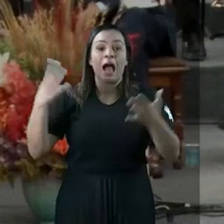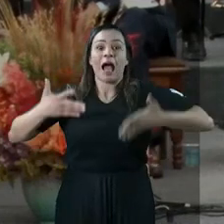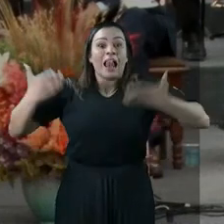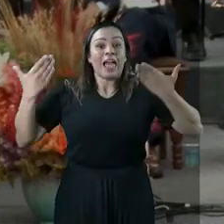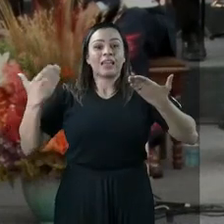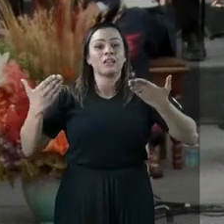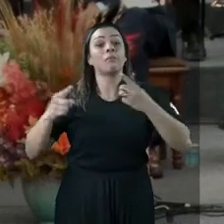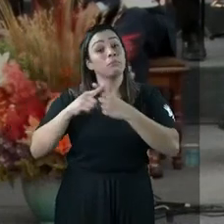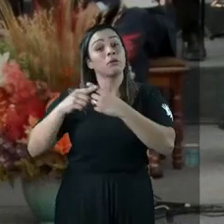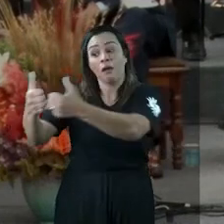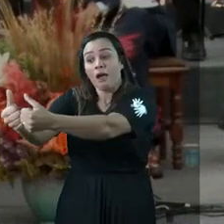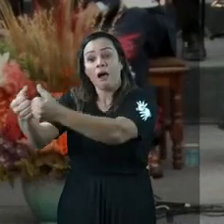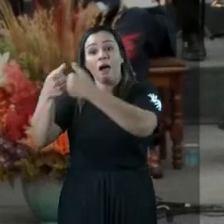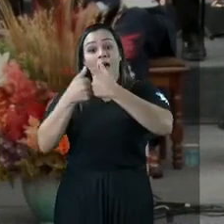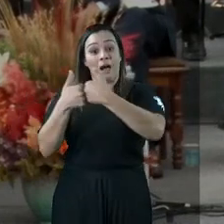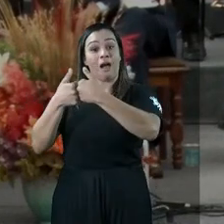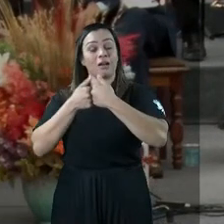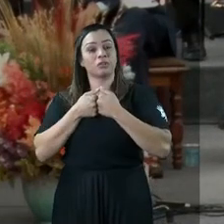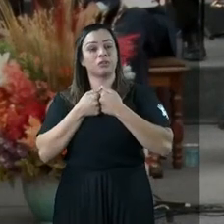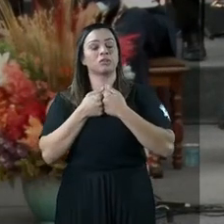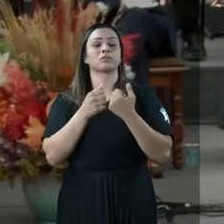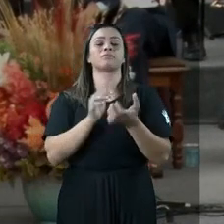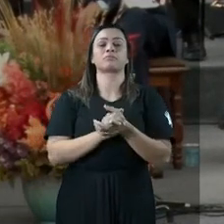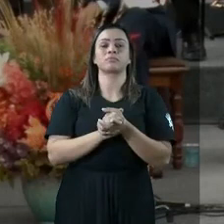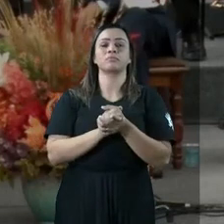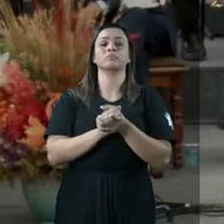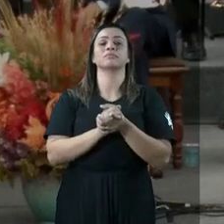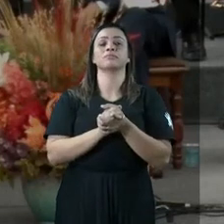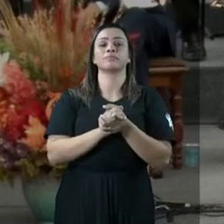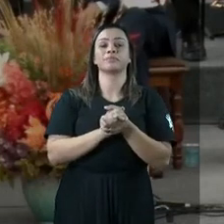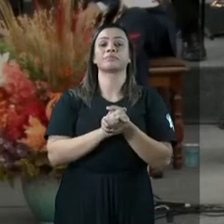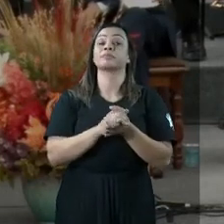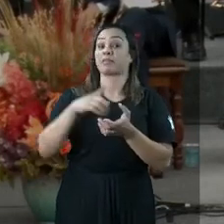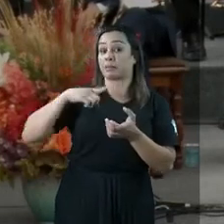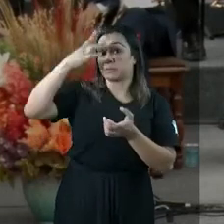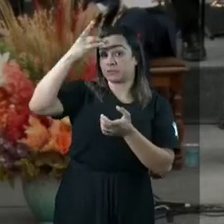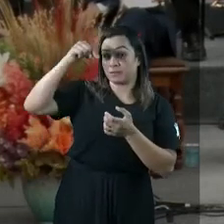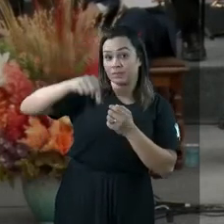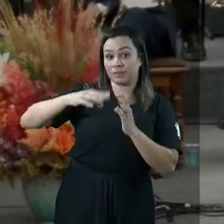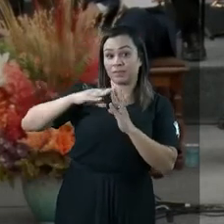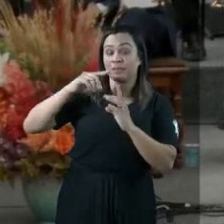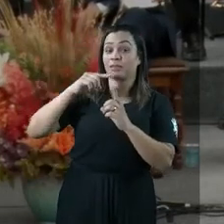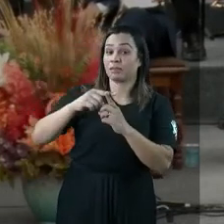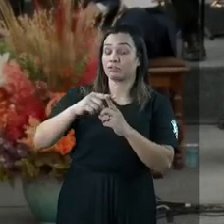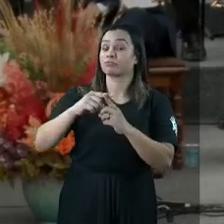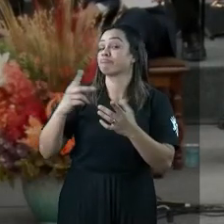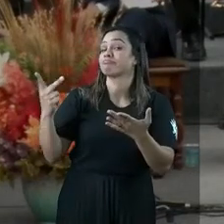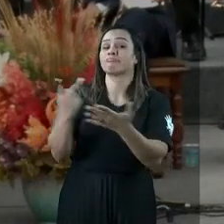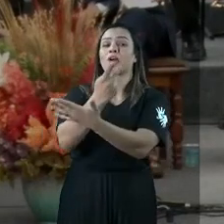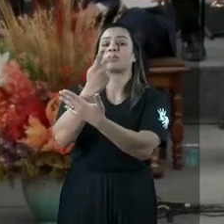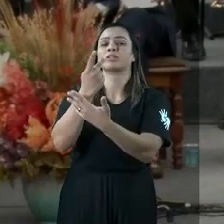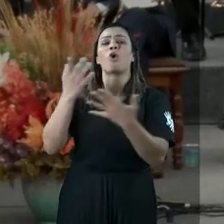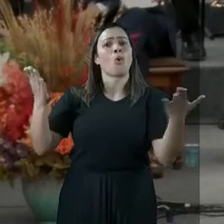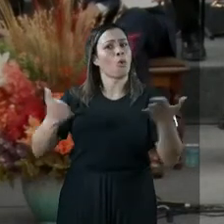shurimi calabaia. É por isso que tem alguém que já está no segundo dia do congresso e ainda não se liberou a graça, ainda